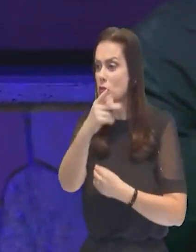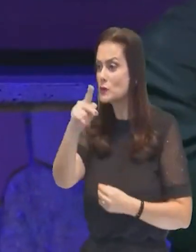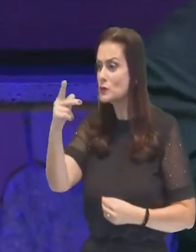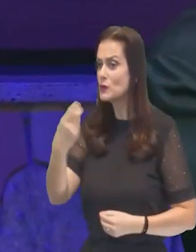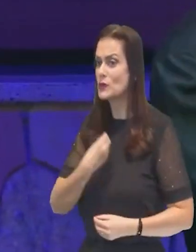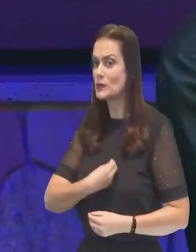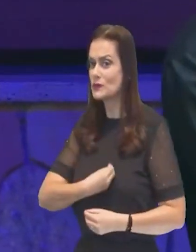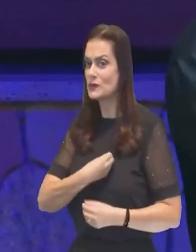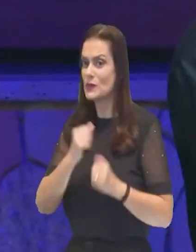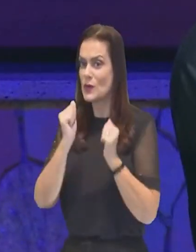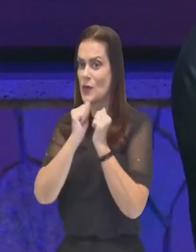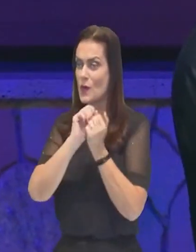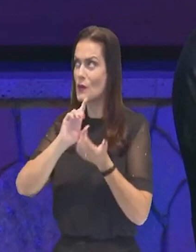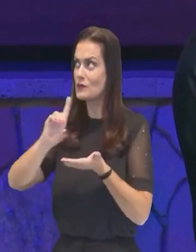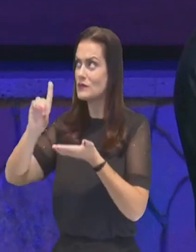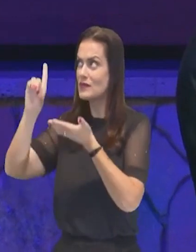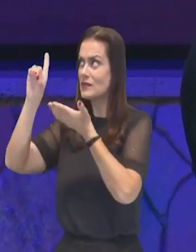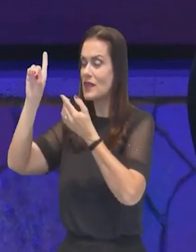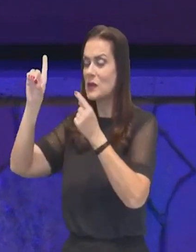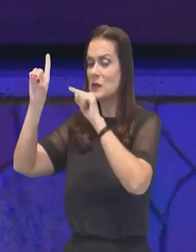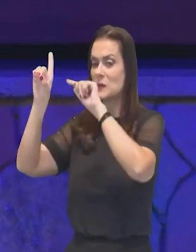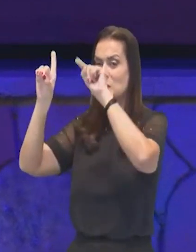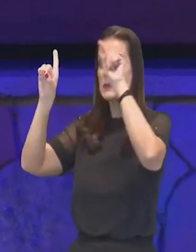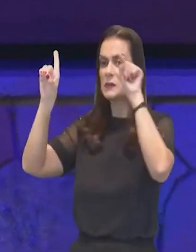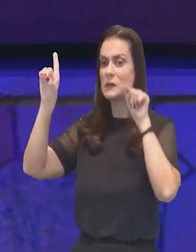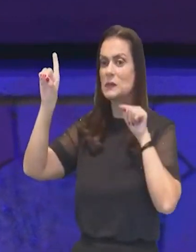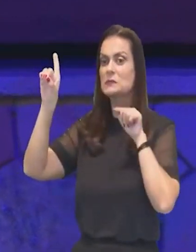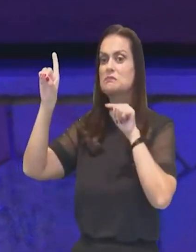estás com teu